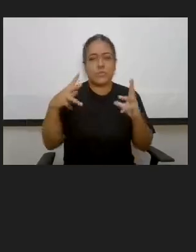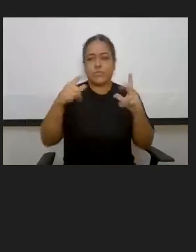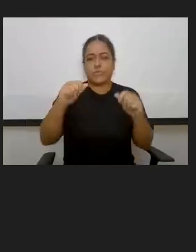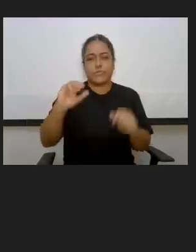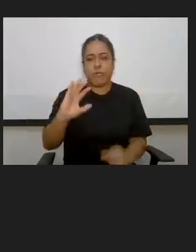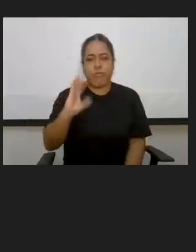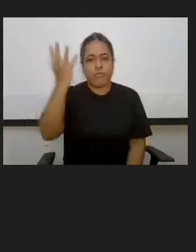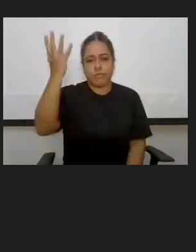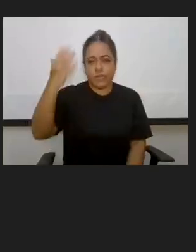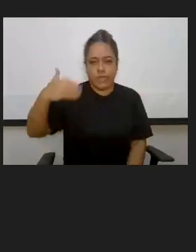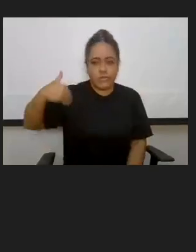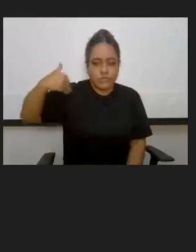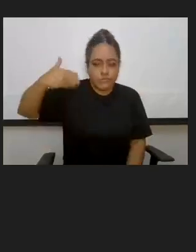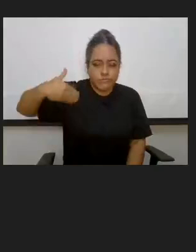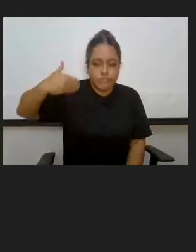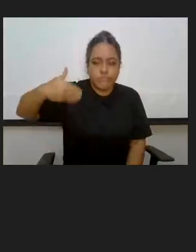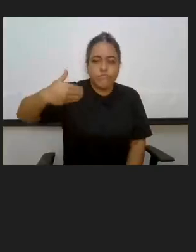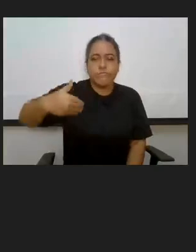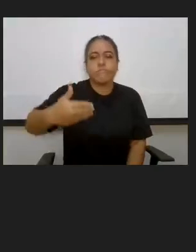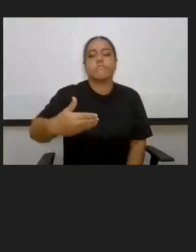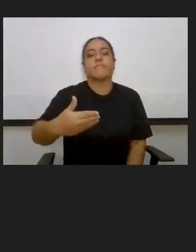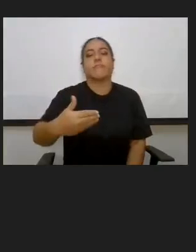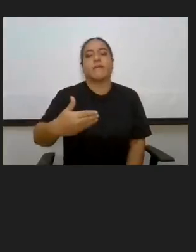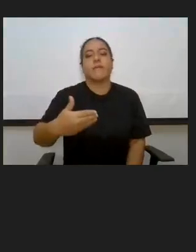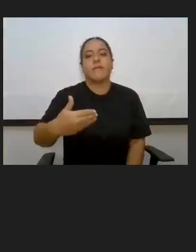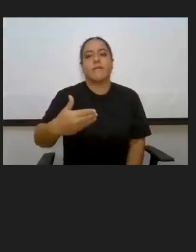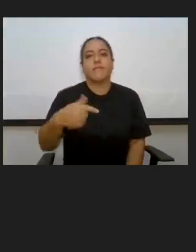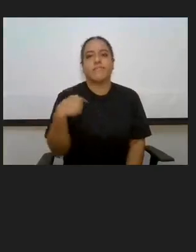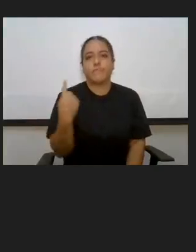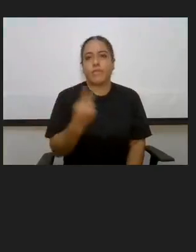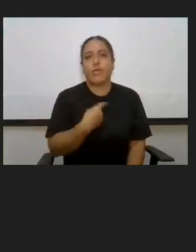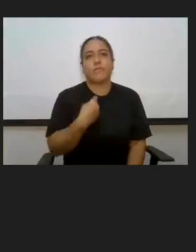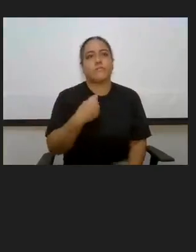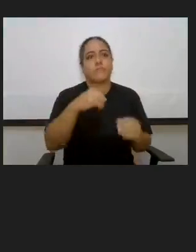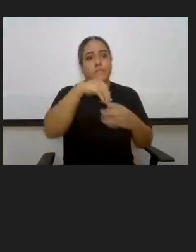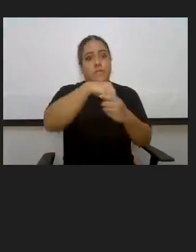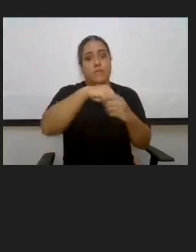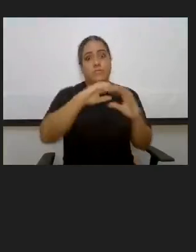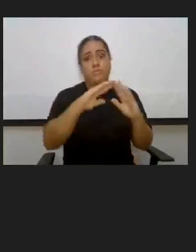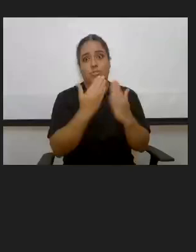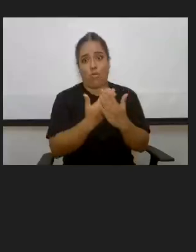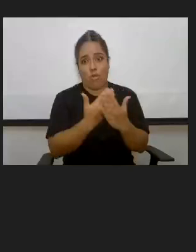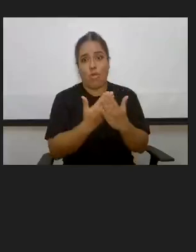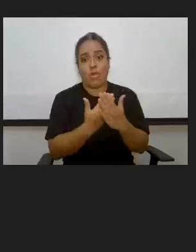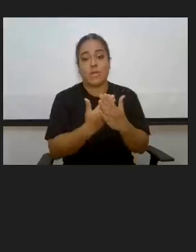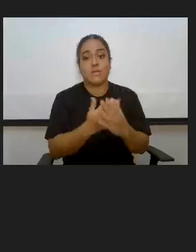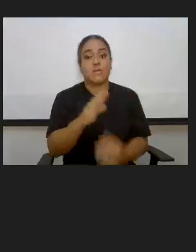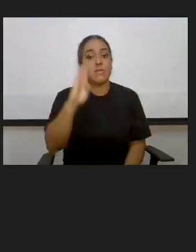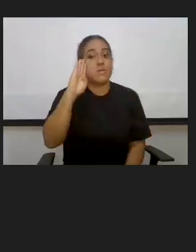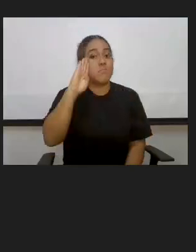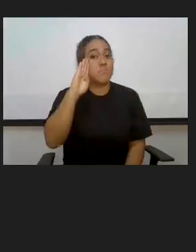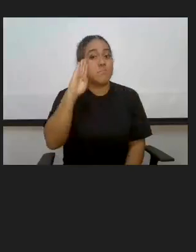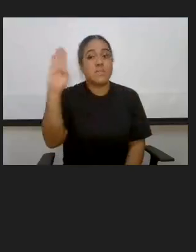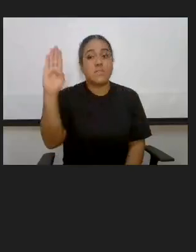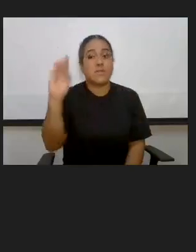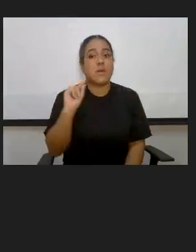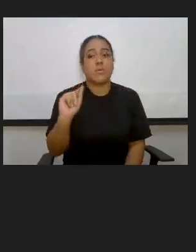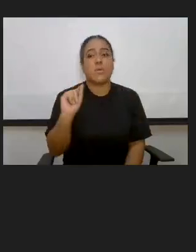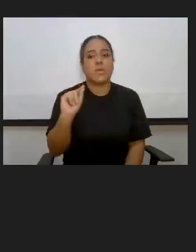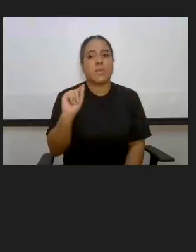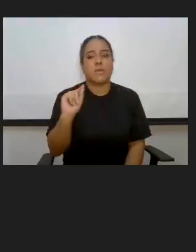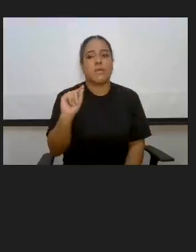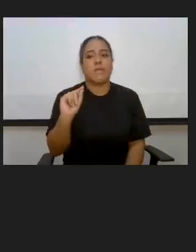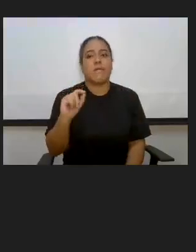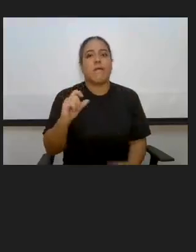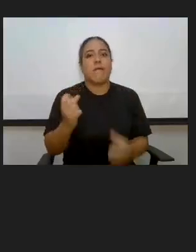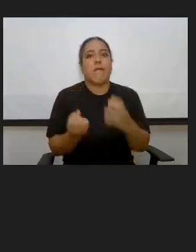que vêm acometendo as nossas escolas, mas principalmente as questões dos